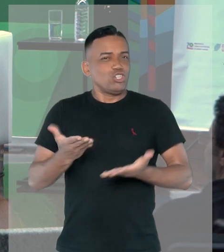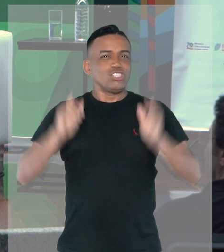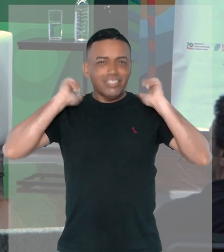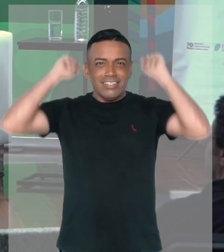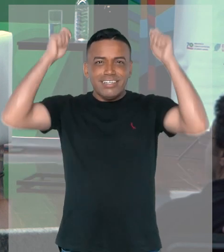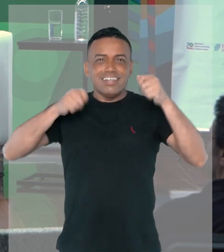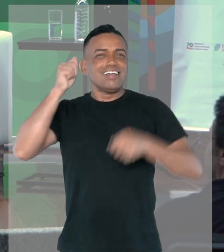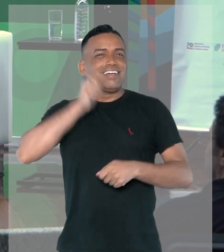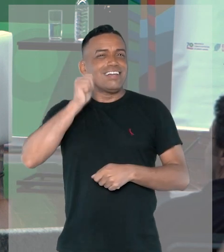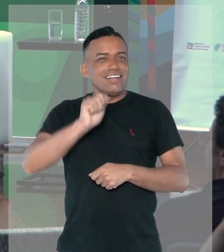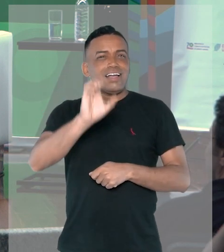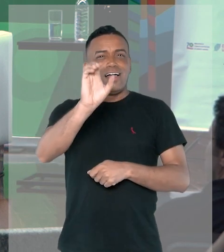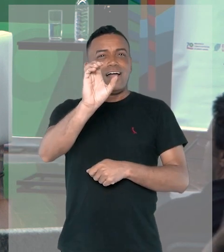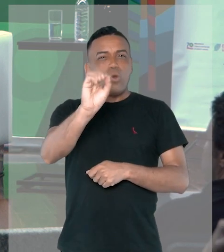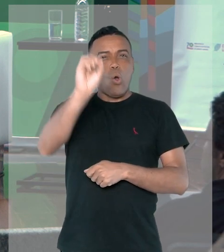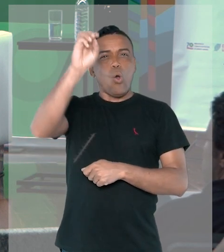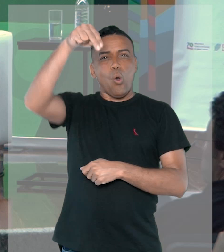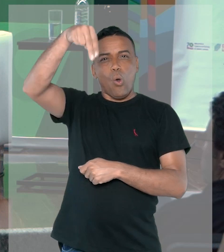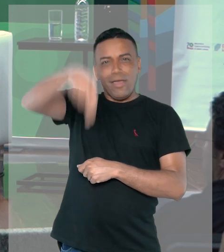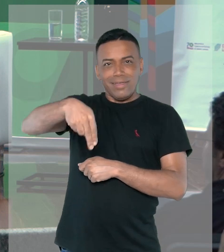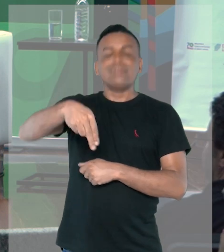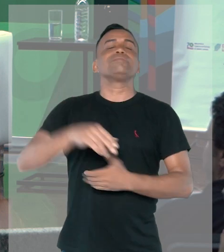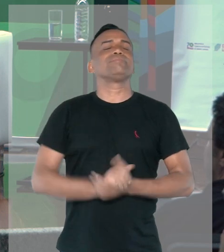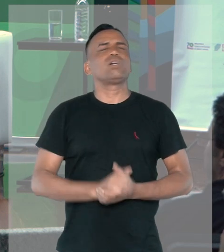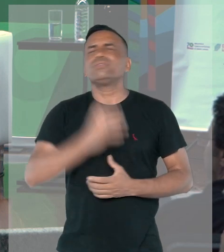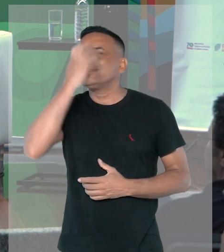Cohen. Com toda certeza,